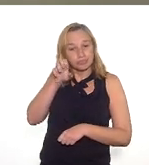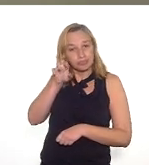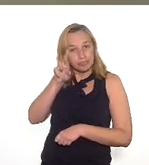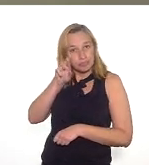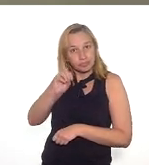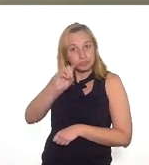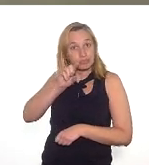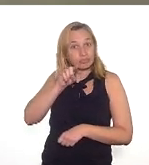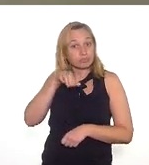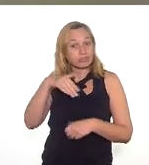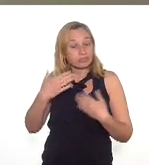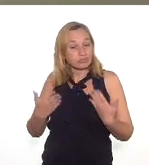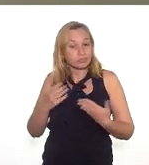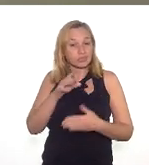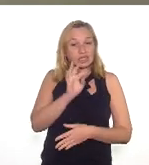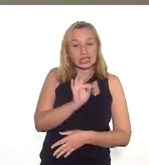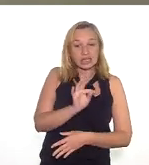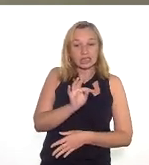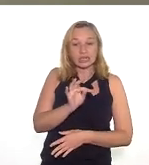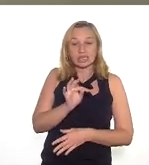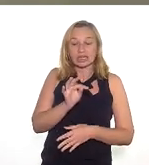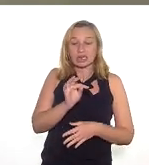aquela simulação que eu fiz,